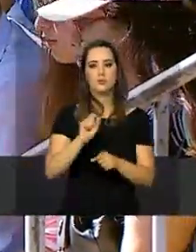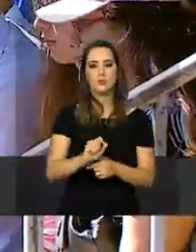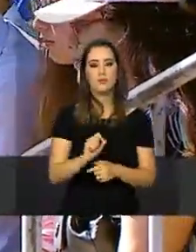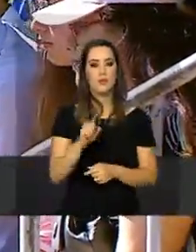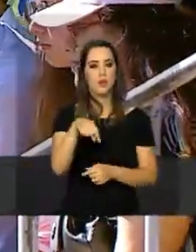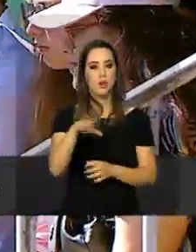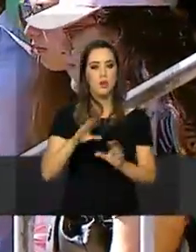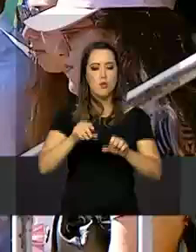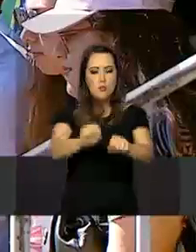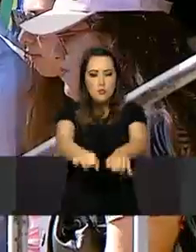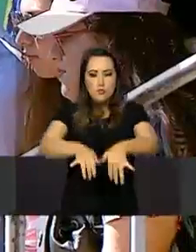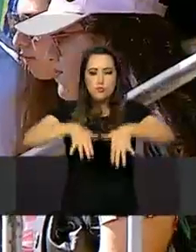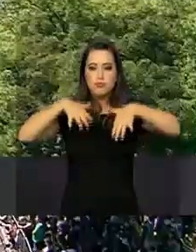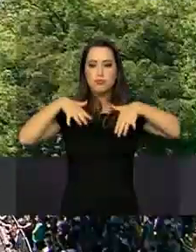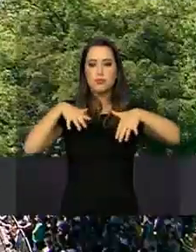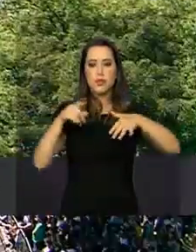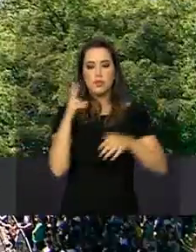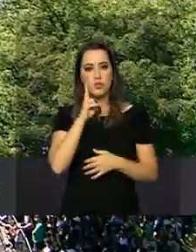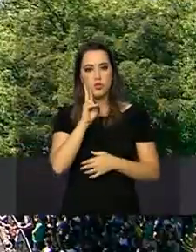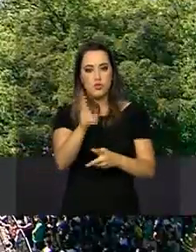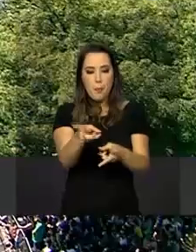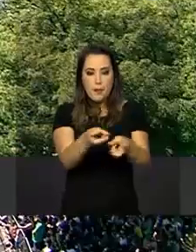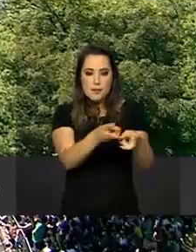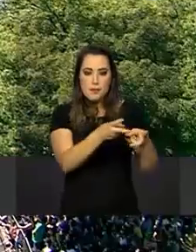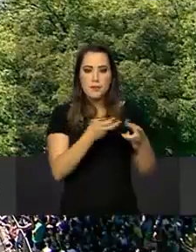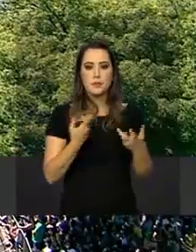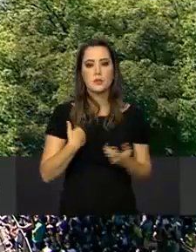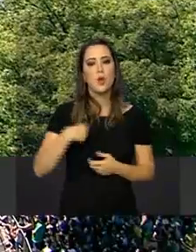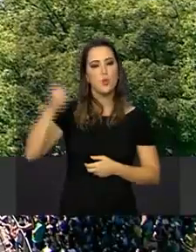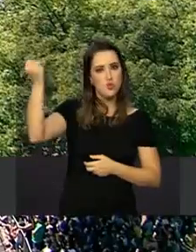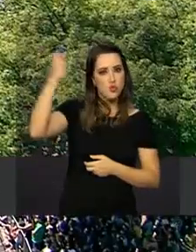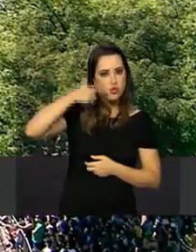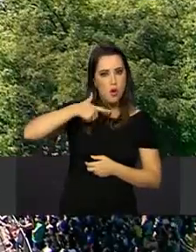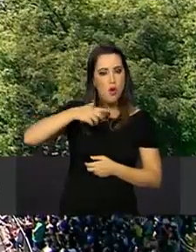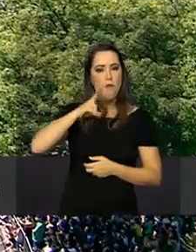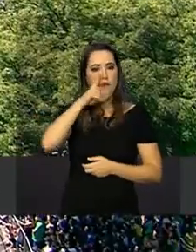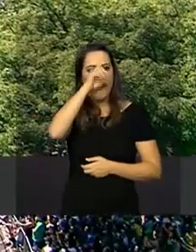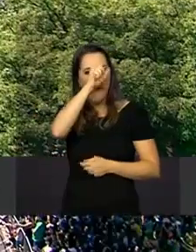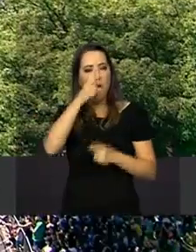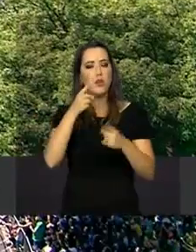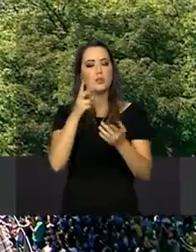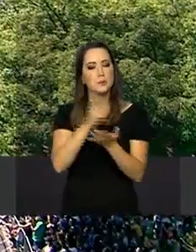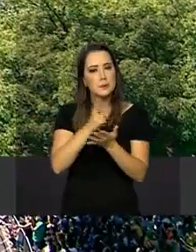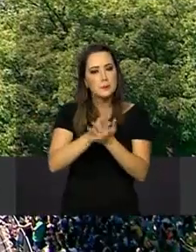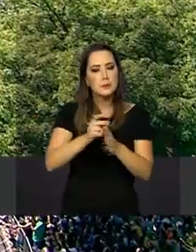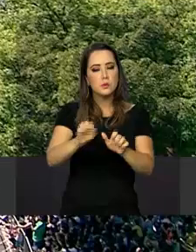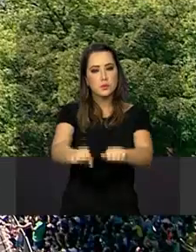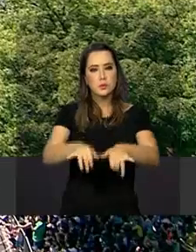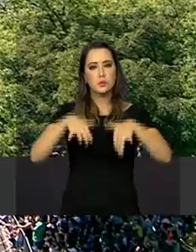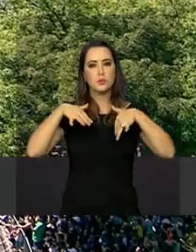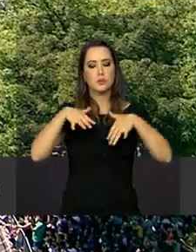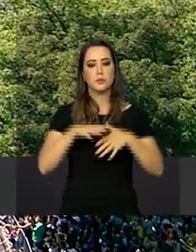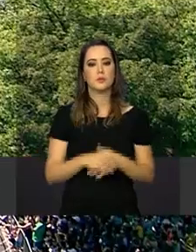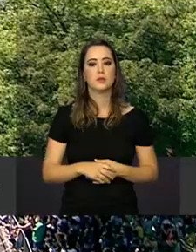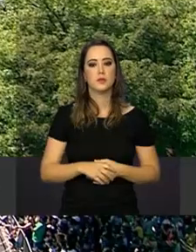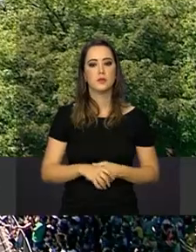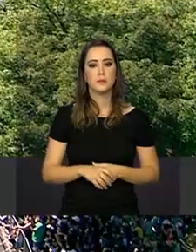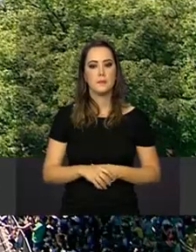Arquibancada cheia, que estamos notando, apesar do sol forte, né? Sim. O sol participa mesmo, né? Exatamente. Vem